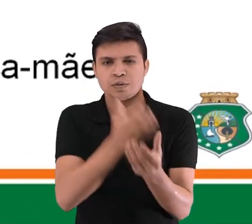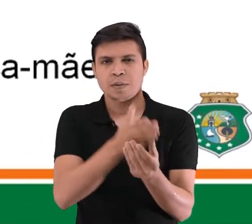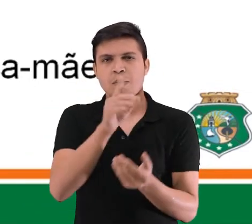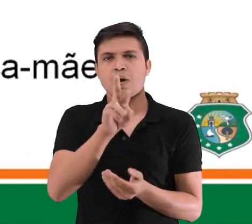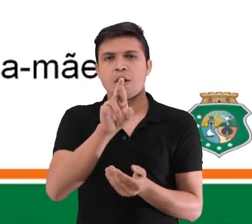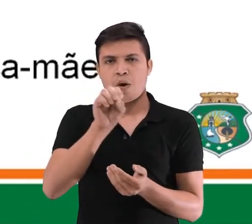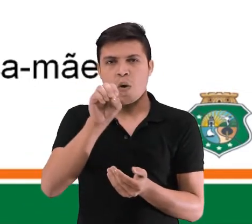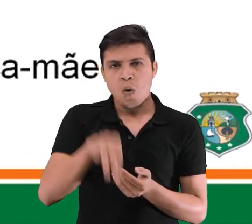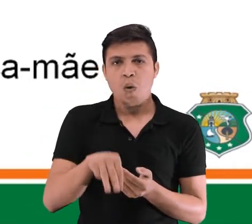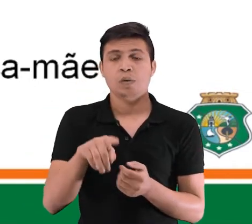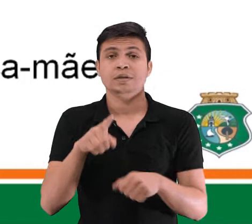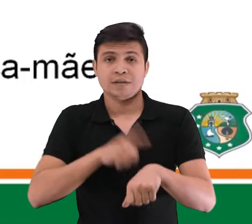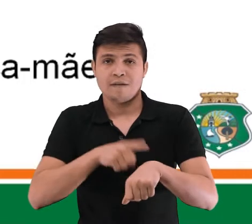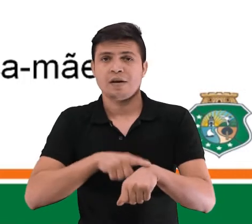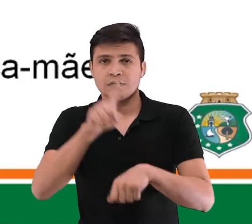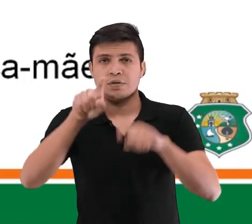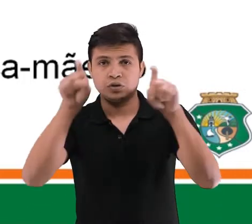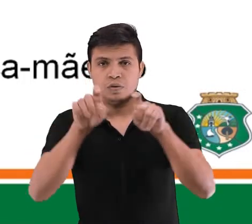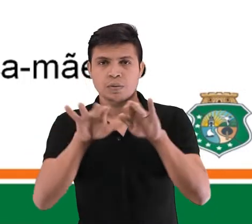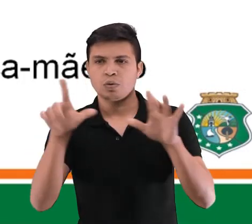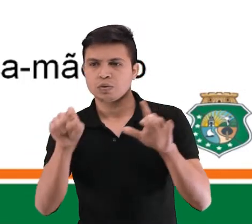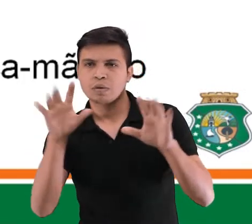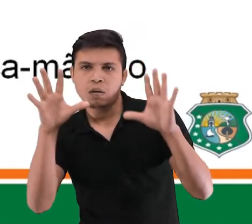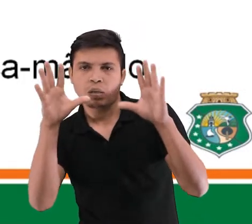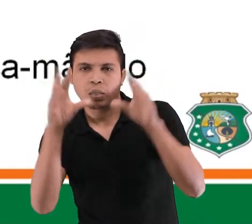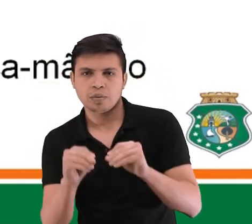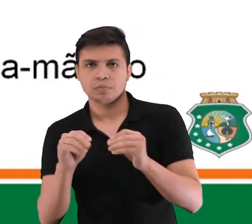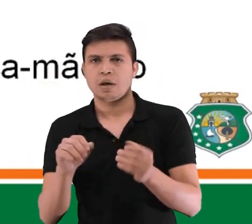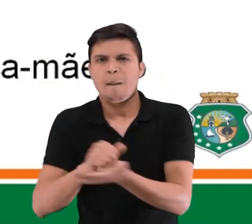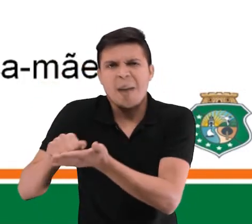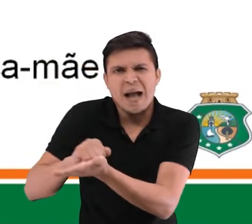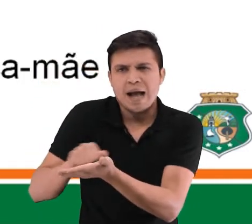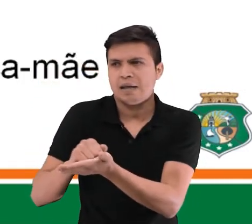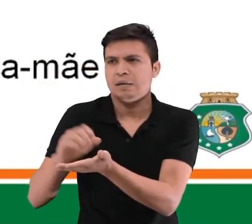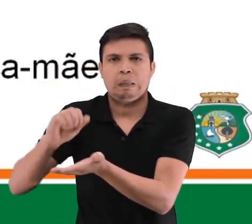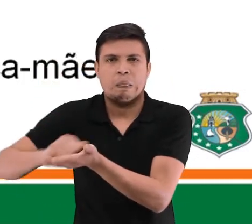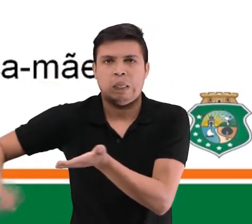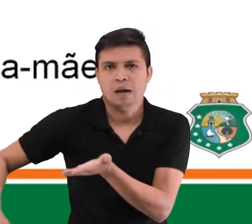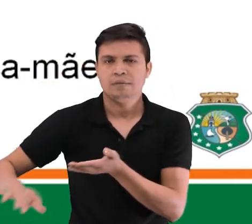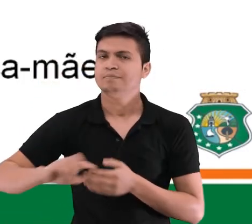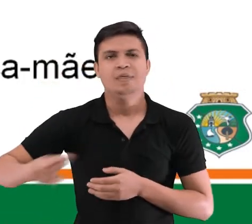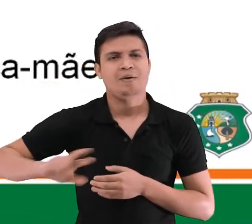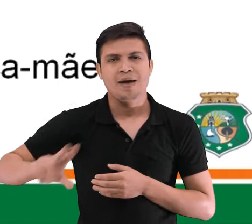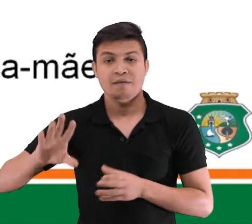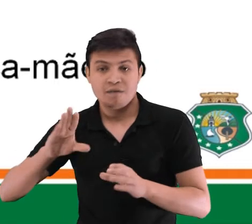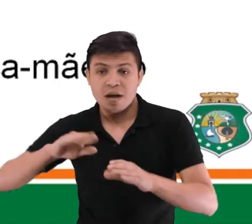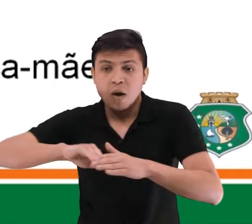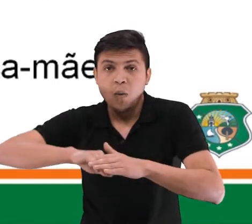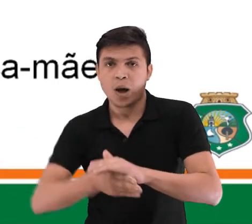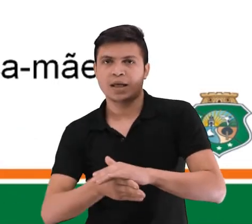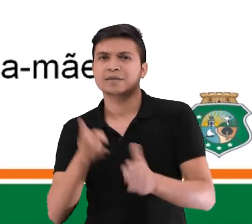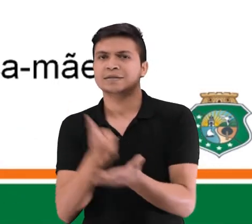que você desliga o seu computador, ela não é apagada, ela não é deletada, ela fica armazenada e sempre quando